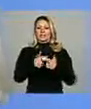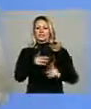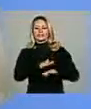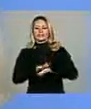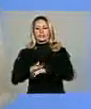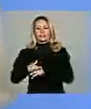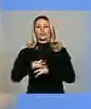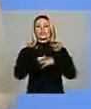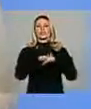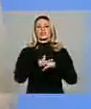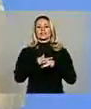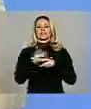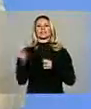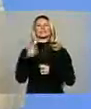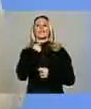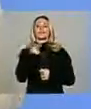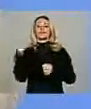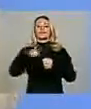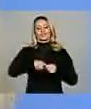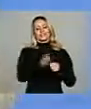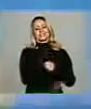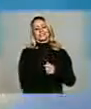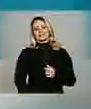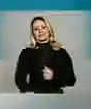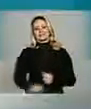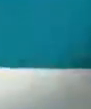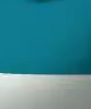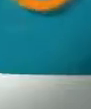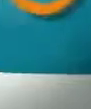alterações irreversíveis na vida da criança.